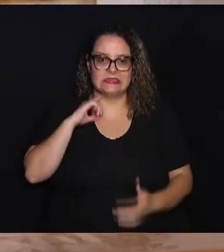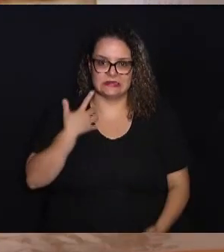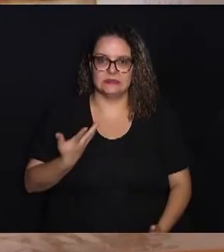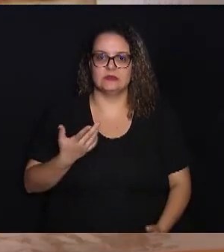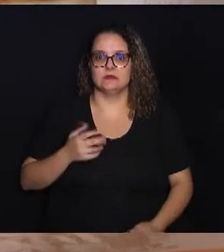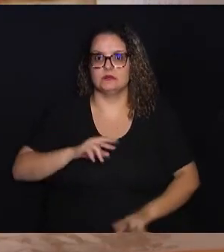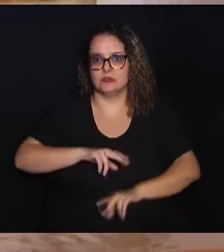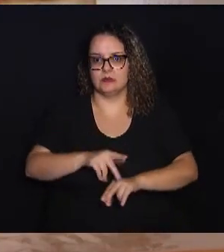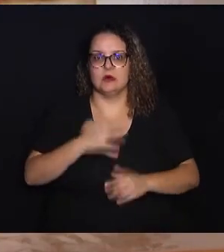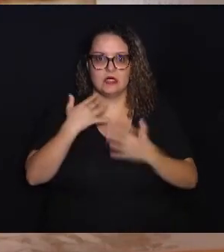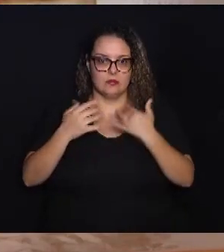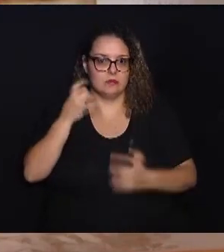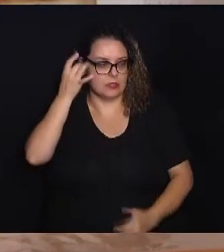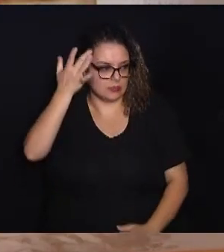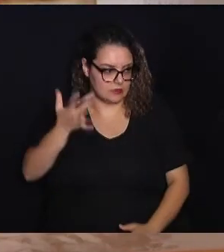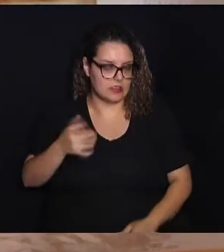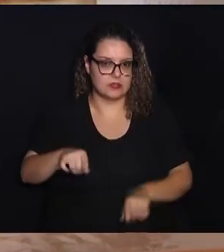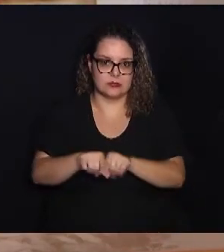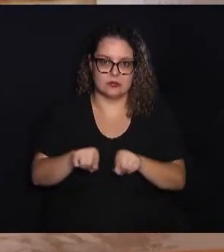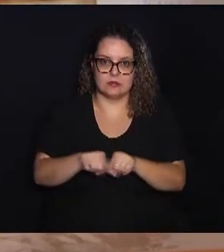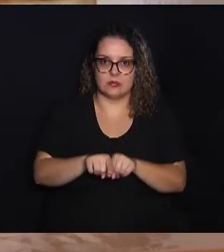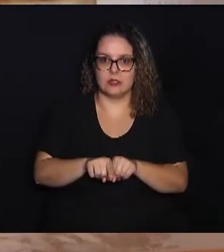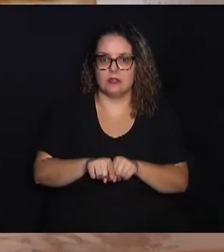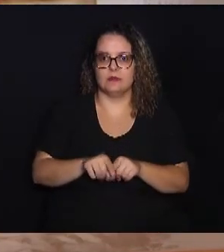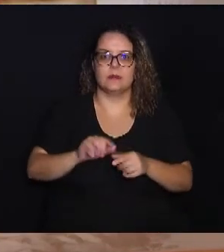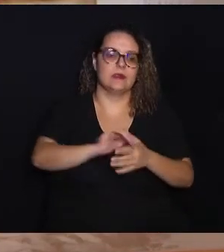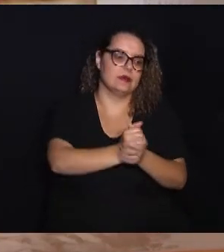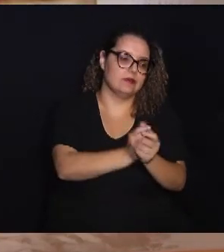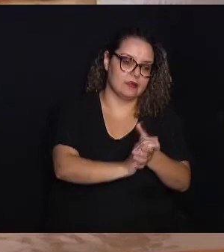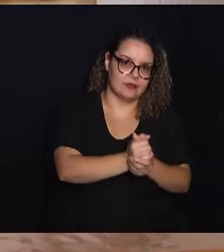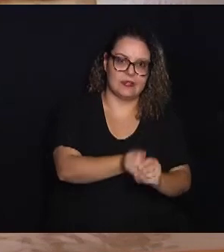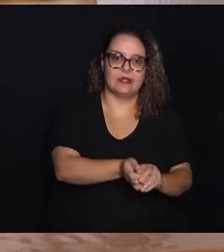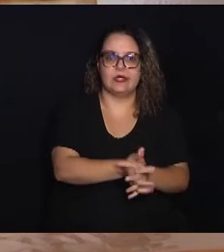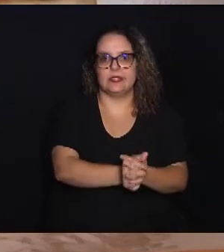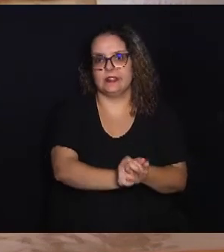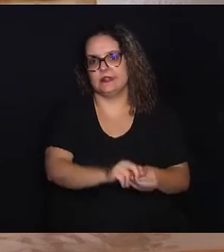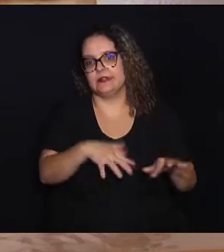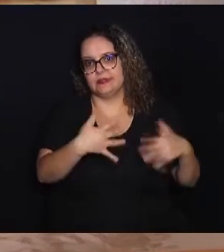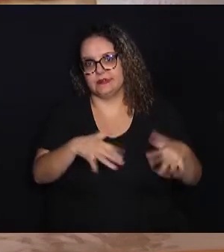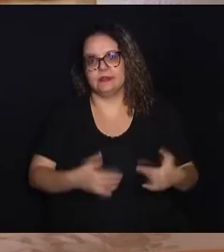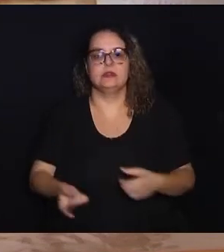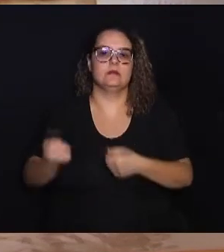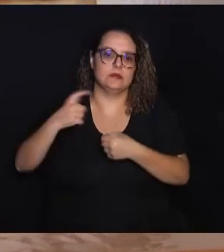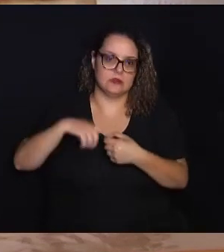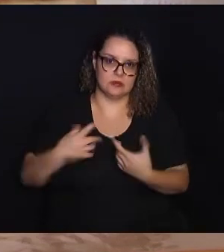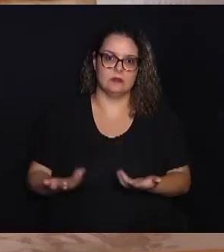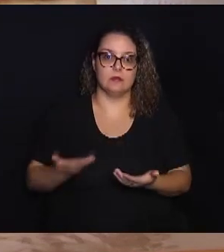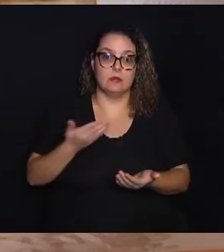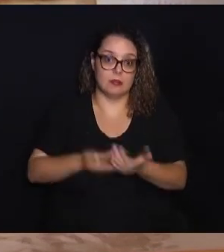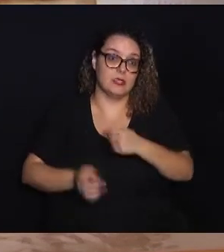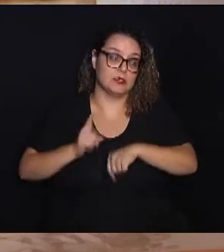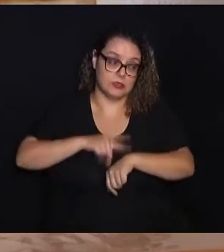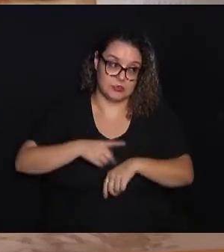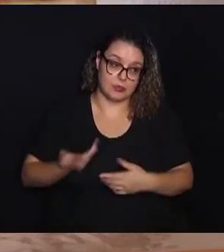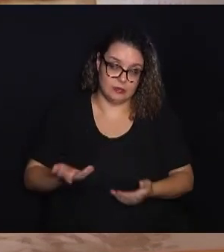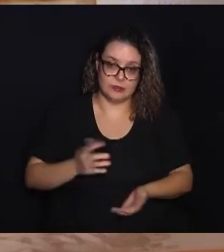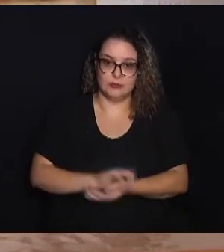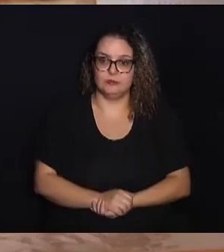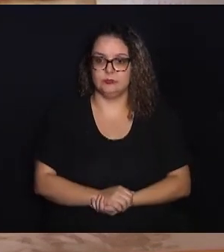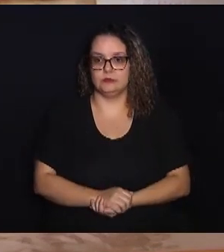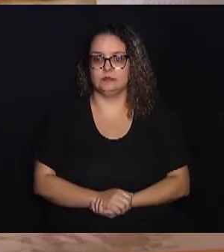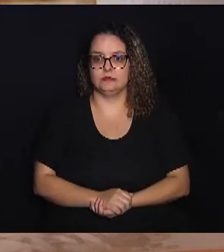de plástico também. Os dois são muito bons. Então vai depender do que você encontrar para comprar